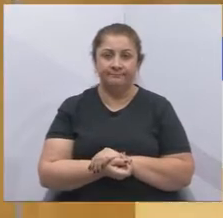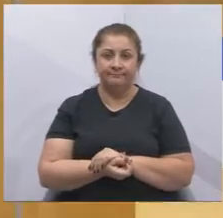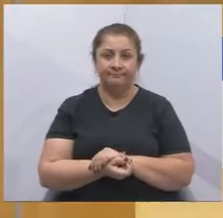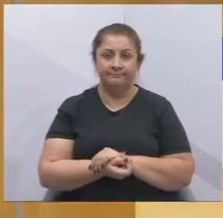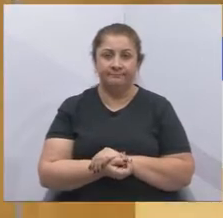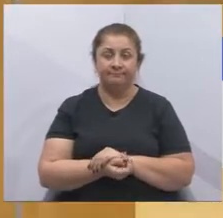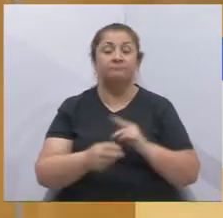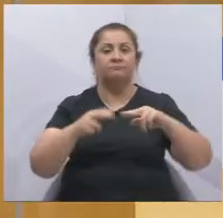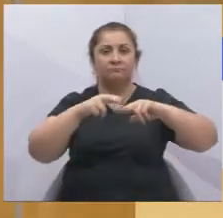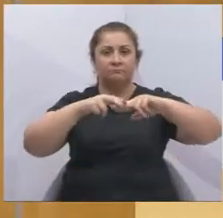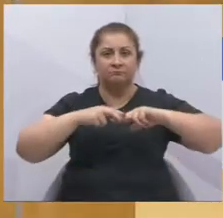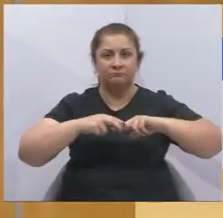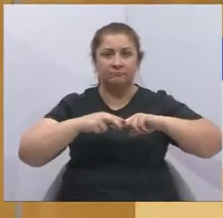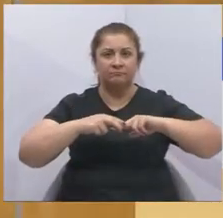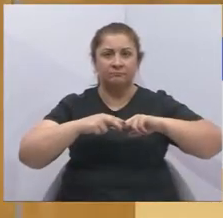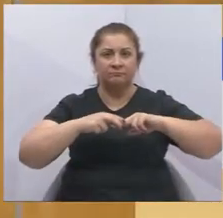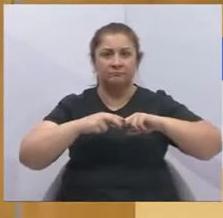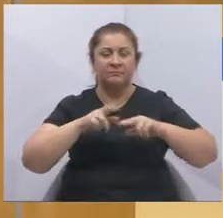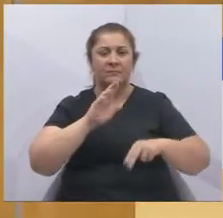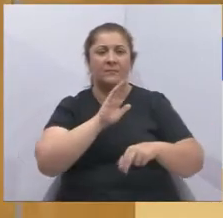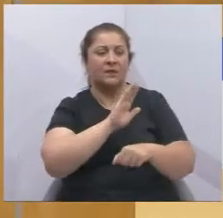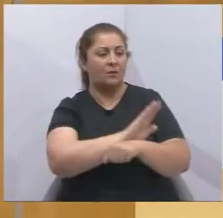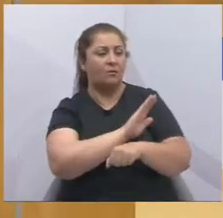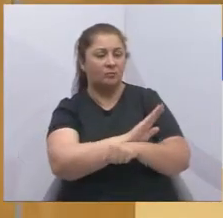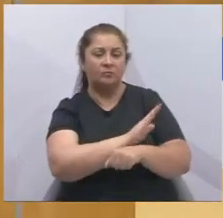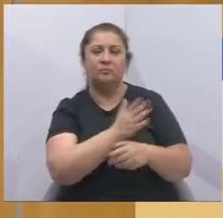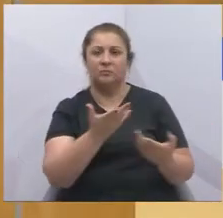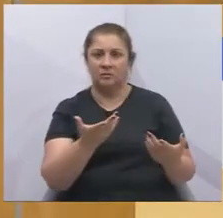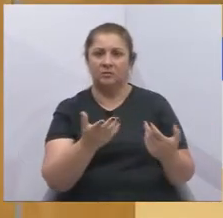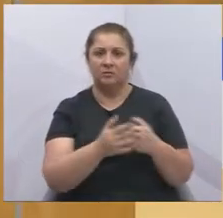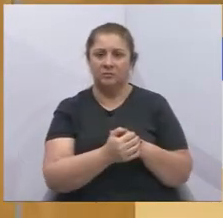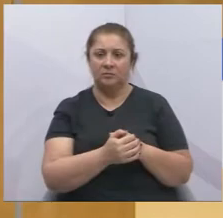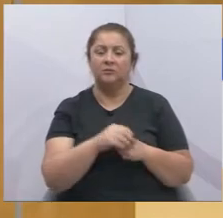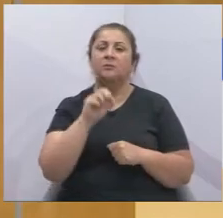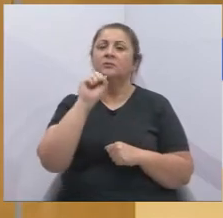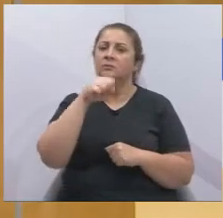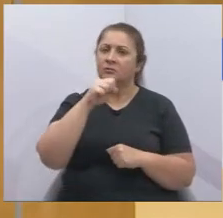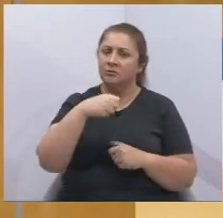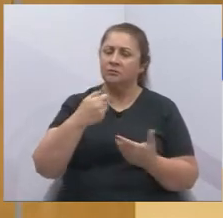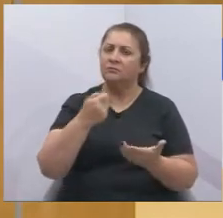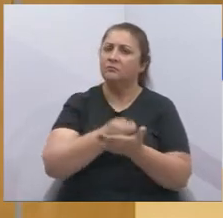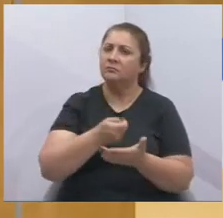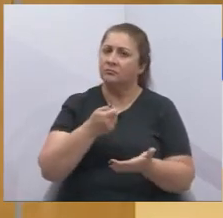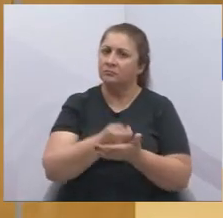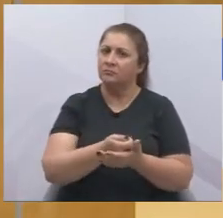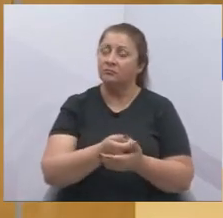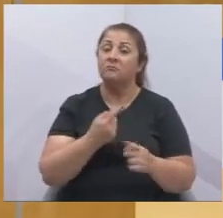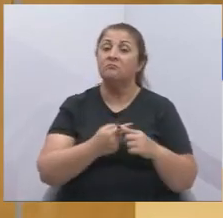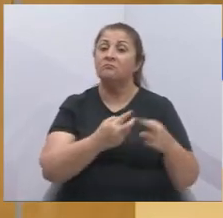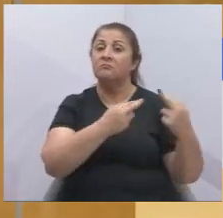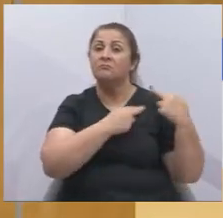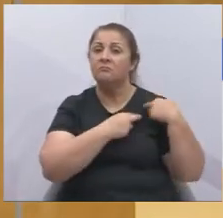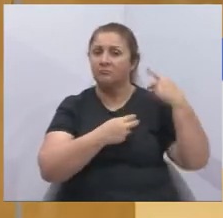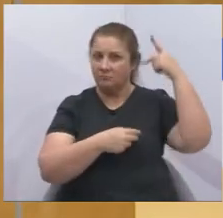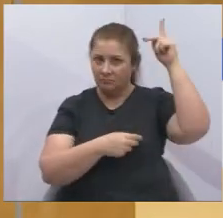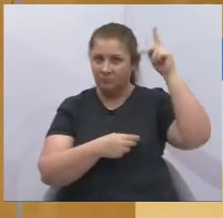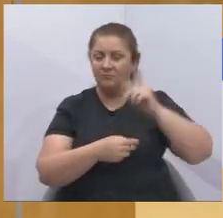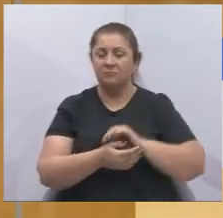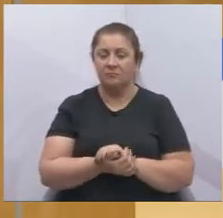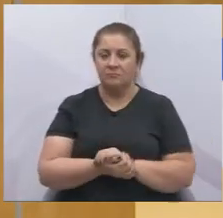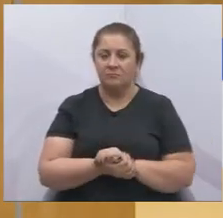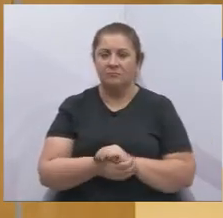É para isso que eu estou defendendo essa causa. Eu vou sim cobrar, porque é o papel meu, cobrar do poder